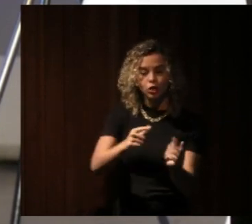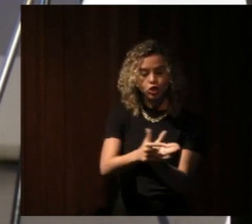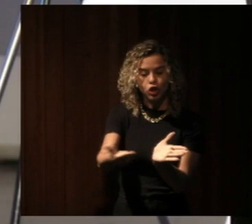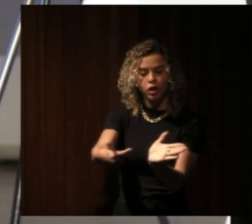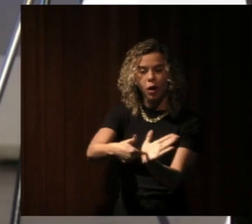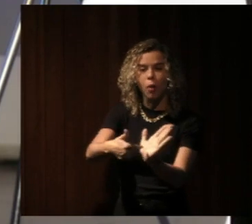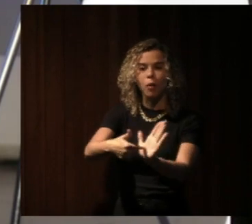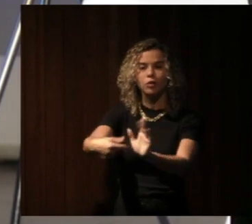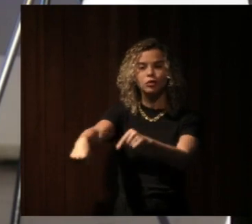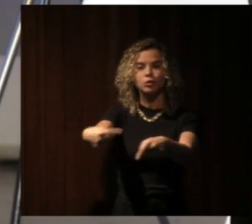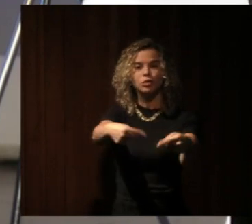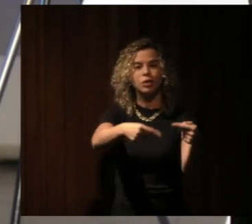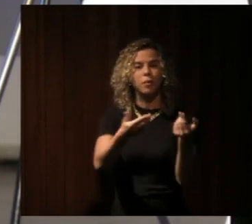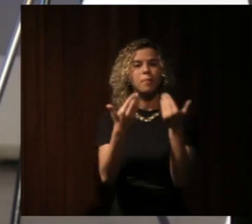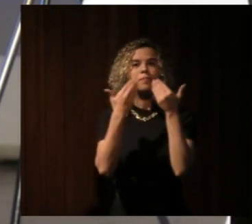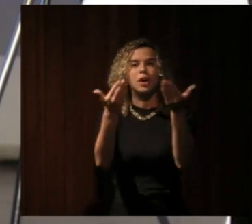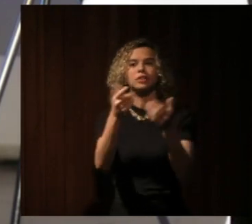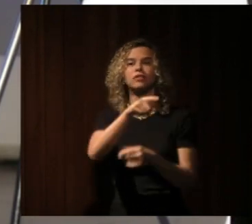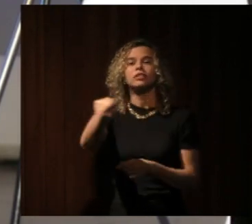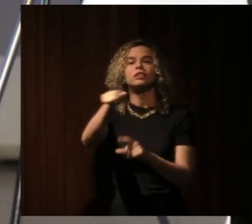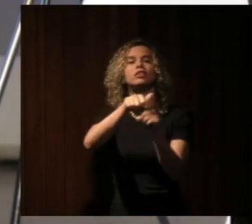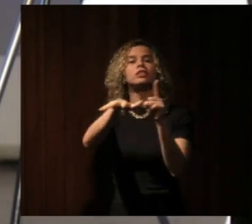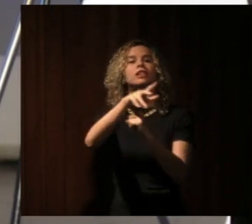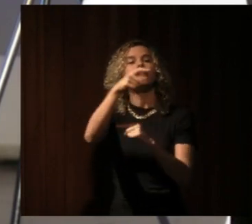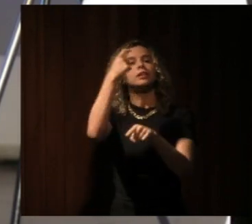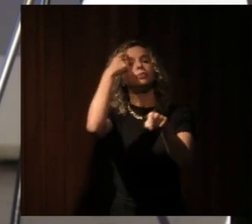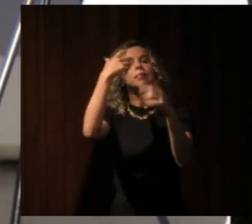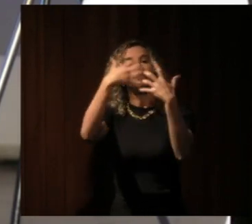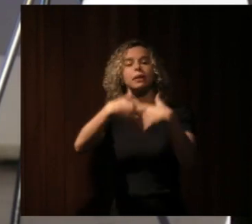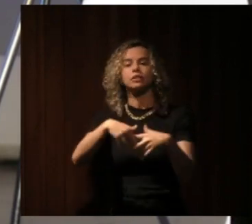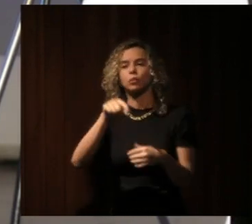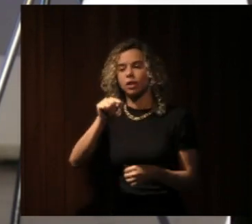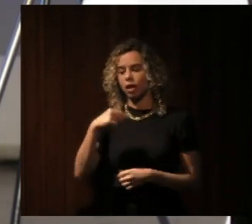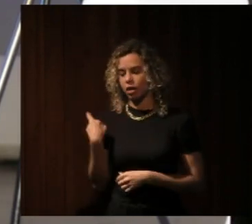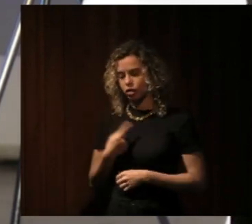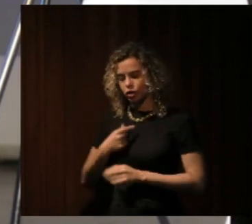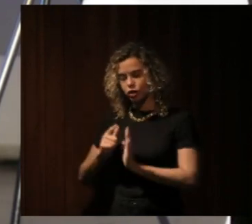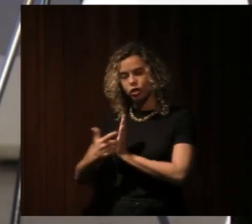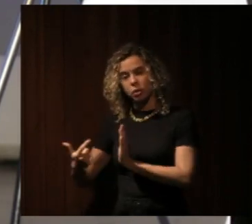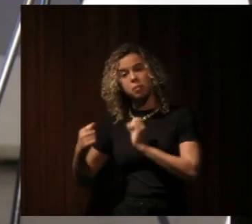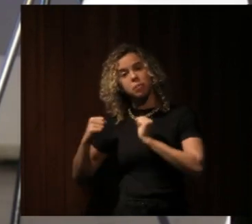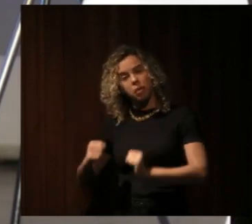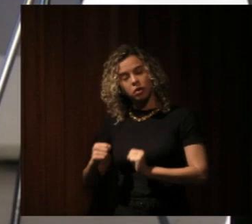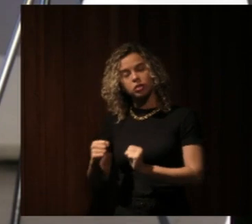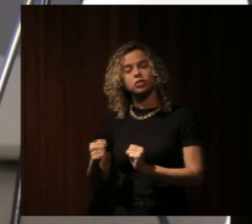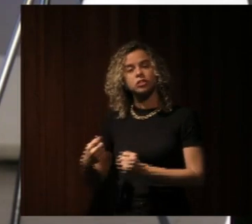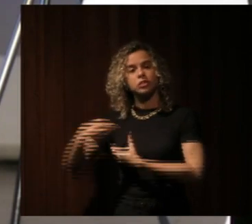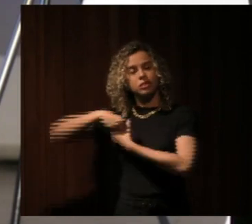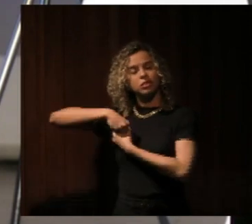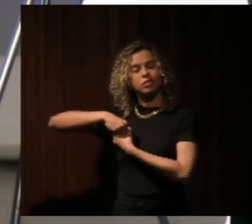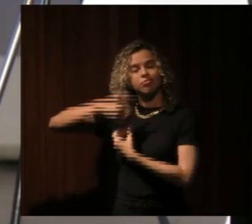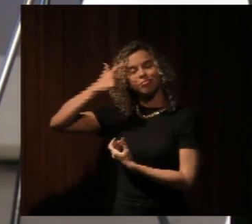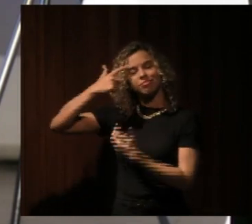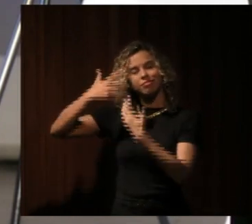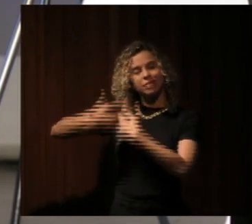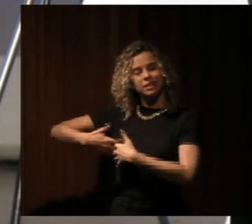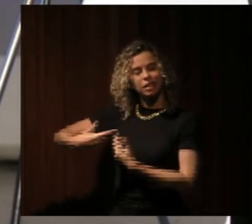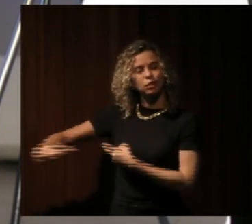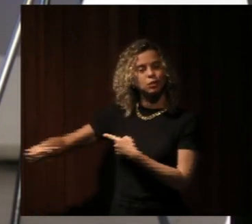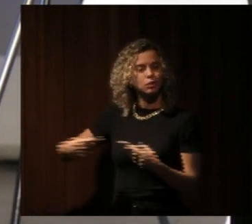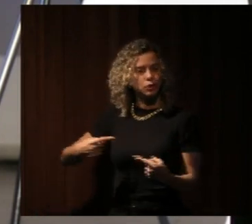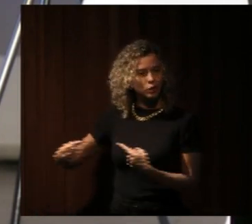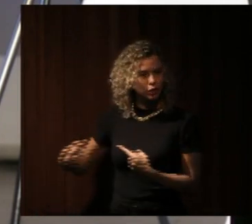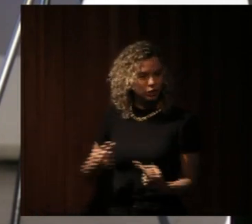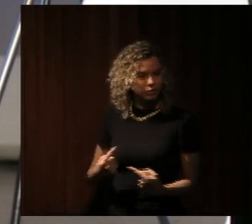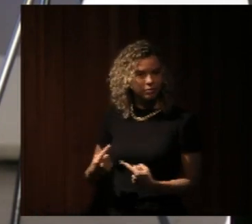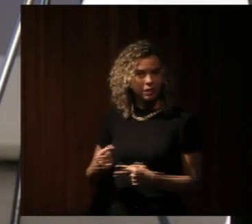do jornal para mostrar o que a sociedade estava pensando e o que a gente podia também internamente discutir e e